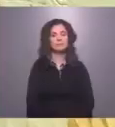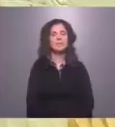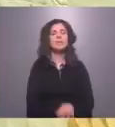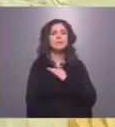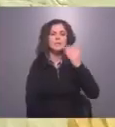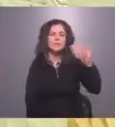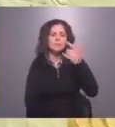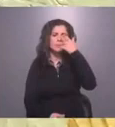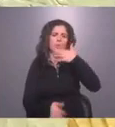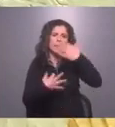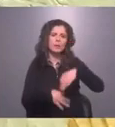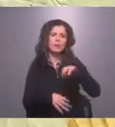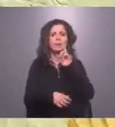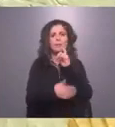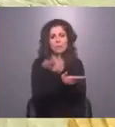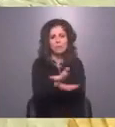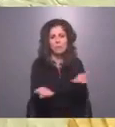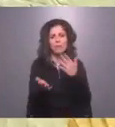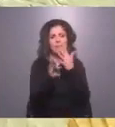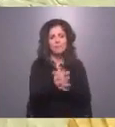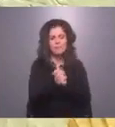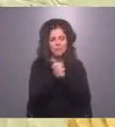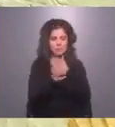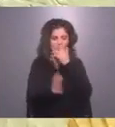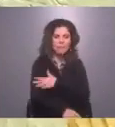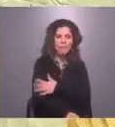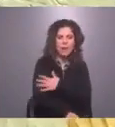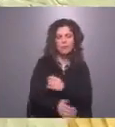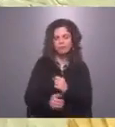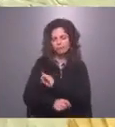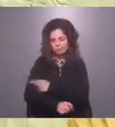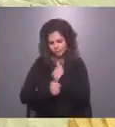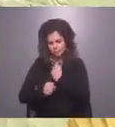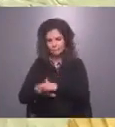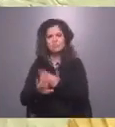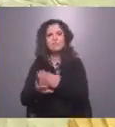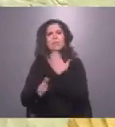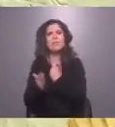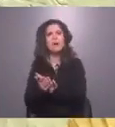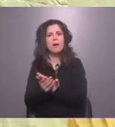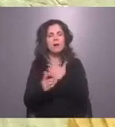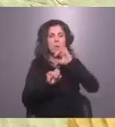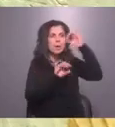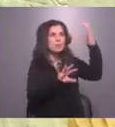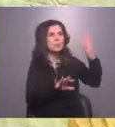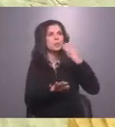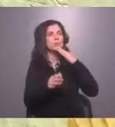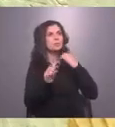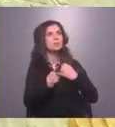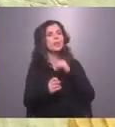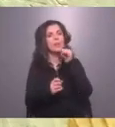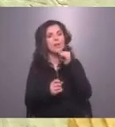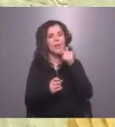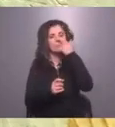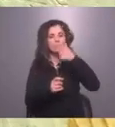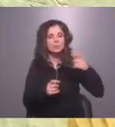Defendei, Senhor, os fiéis que vos suplicam. Fortalecei os fracos. Iluminai sempre com a vossa luz vivificante